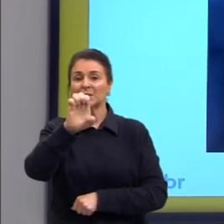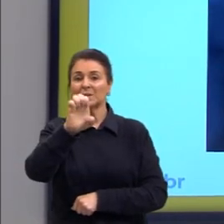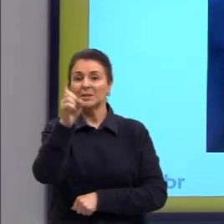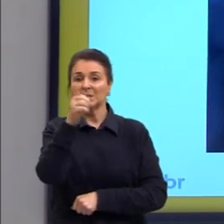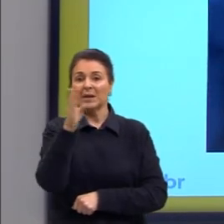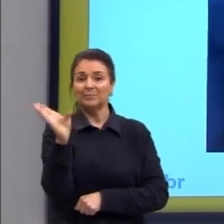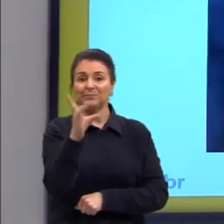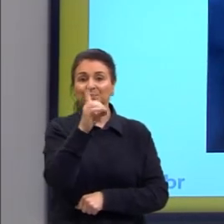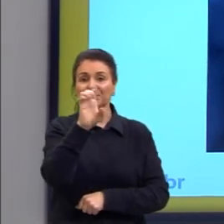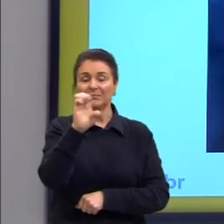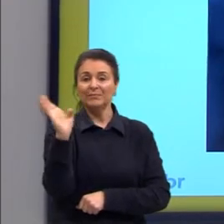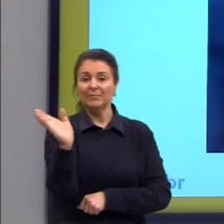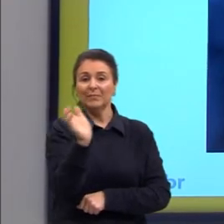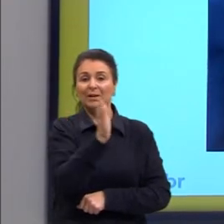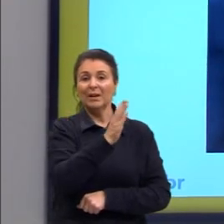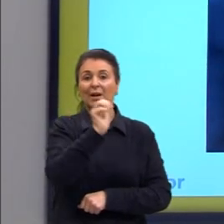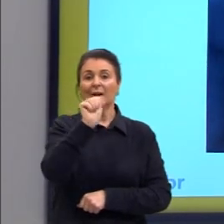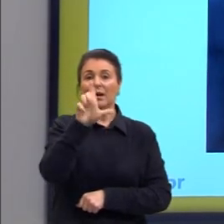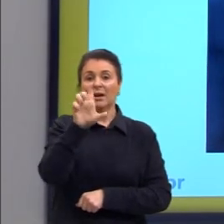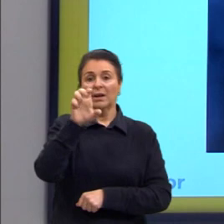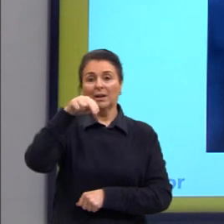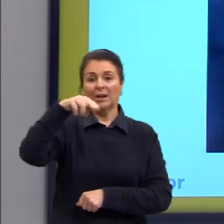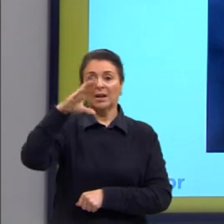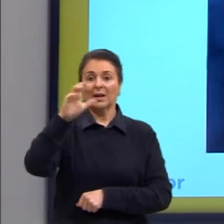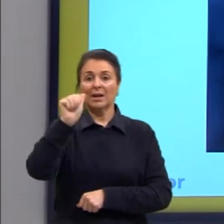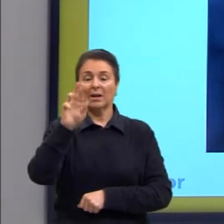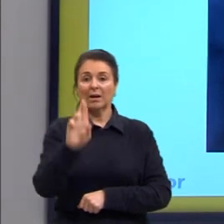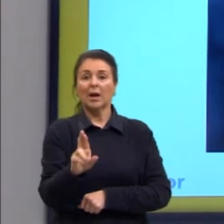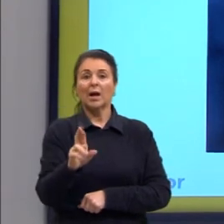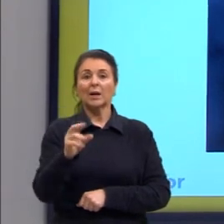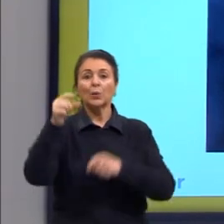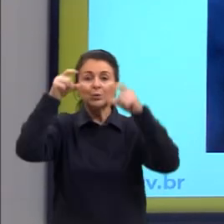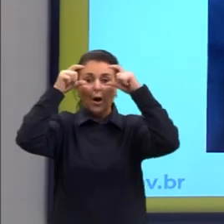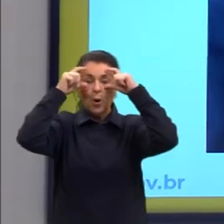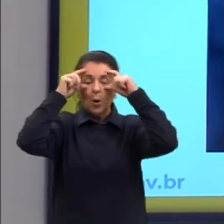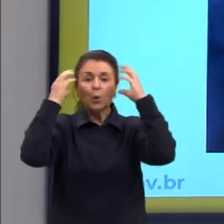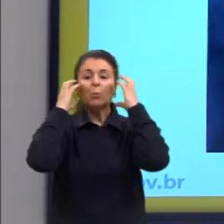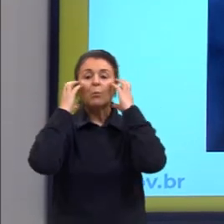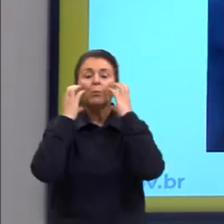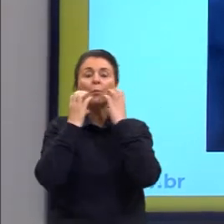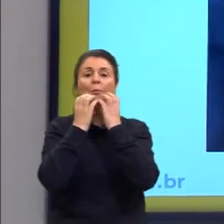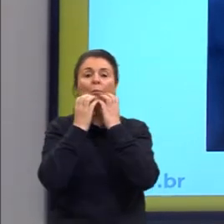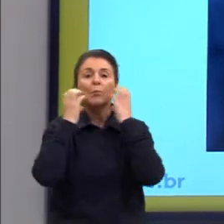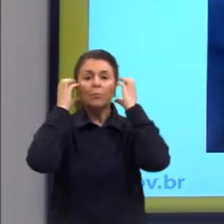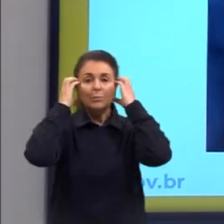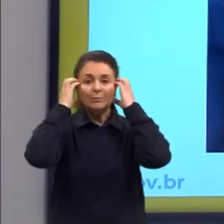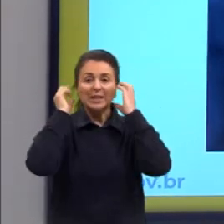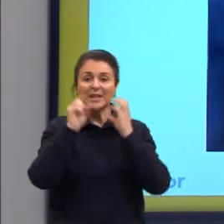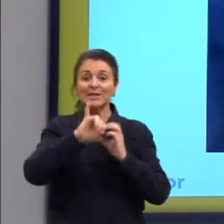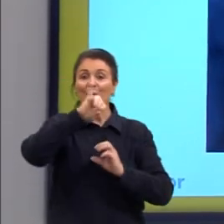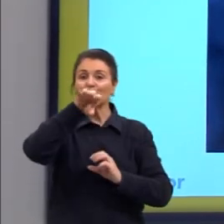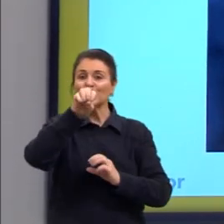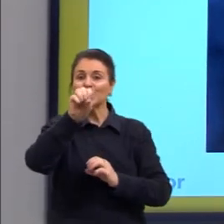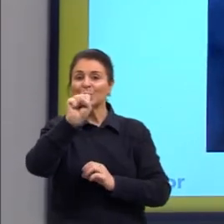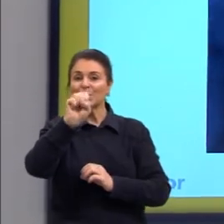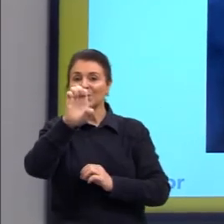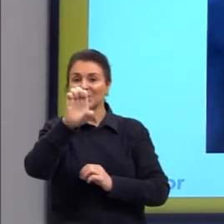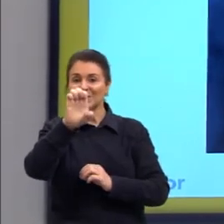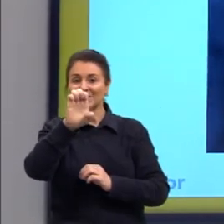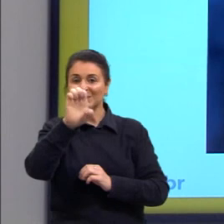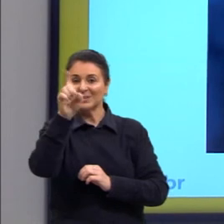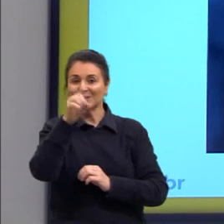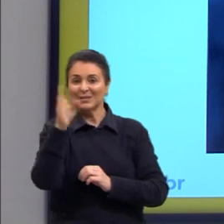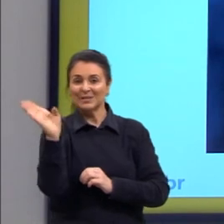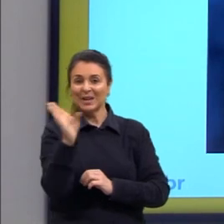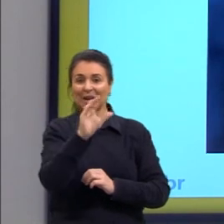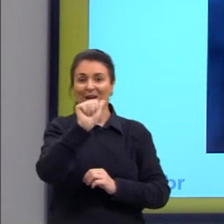Alencar que esse rapaz aqui ó de óculos com bastante barba né esse aqui é o José de Alencar ele é um cara